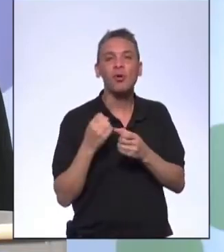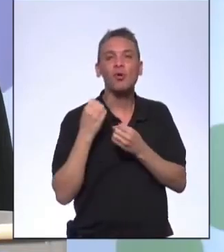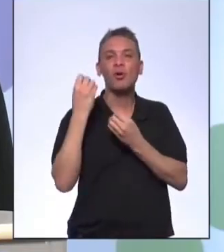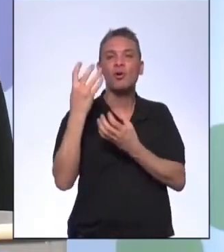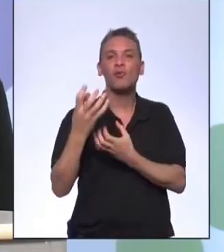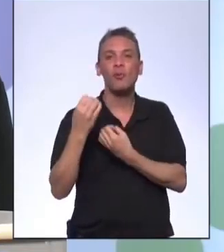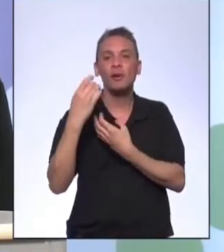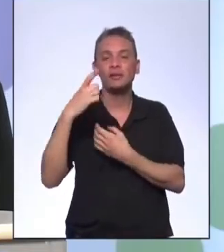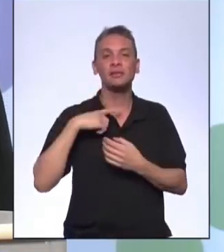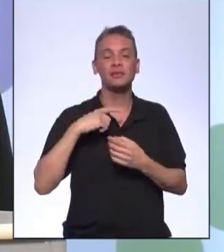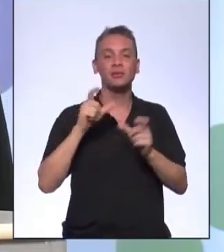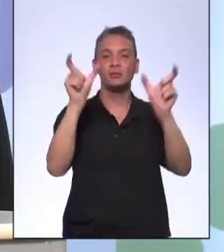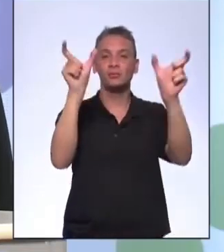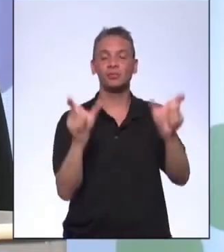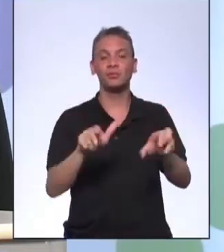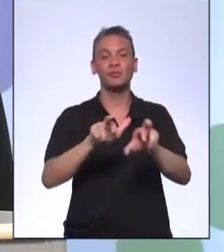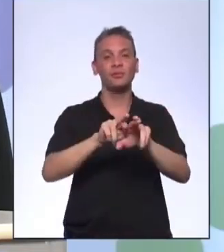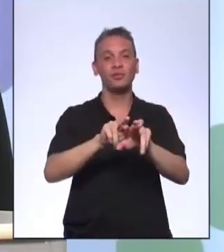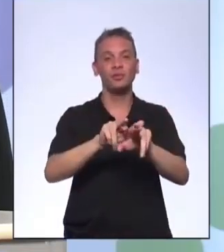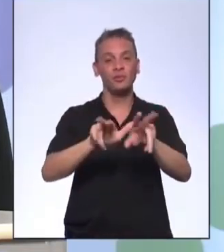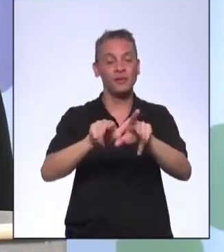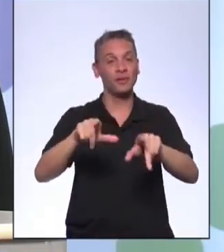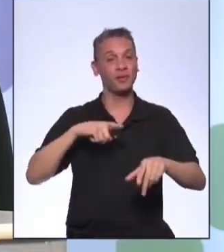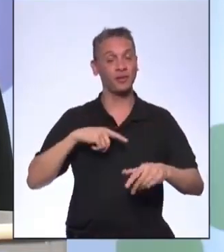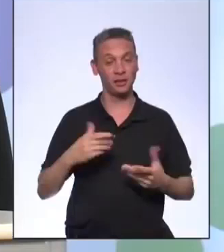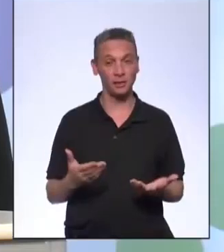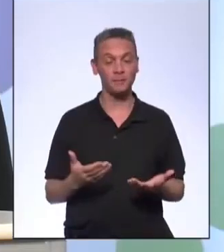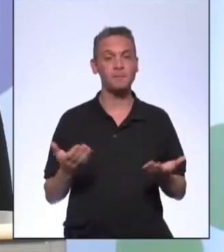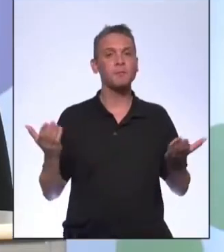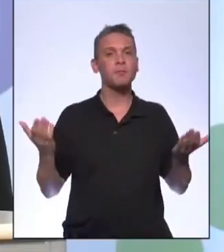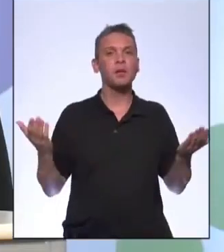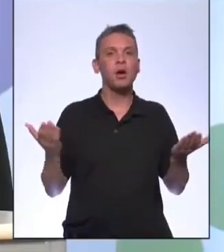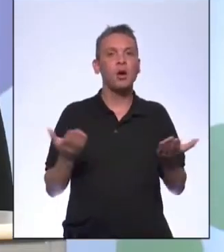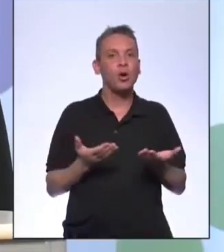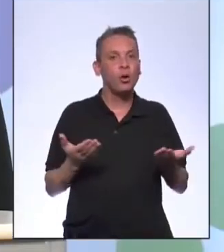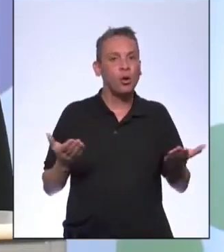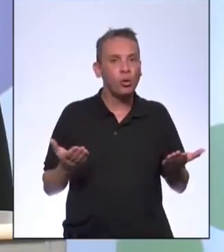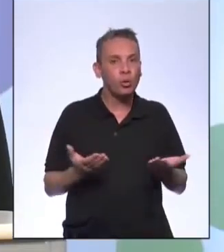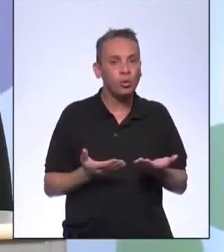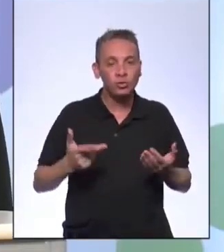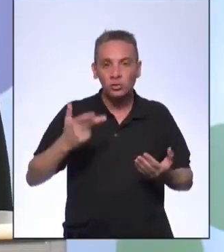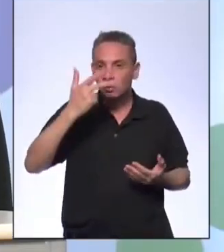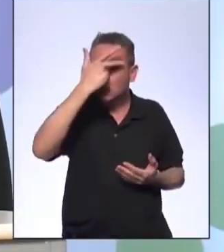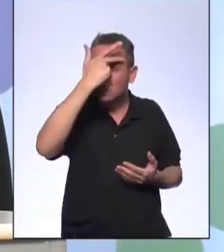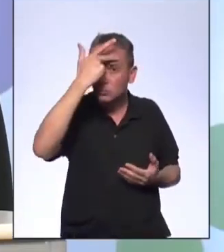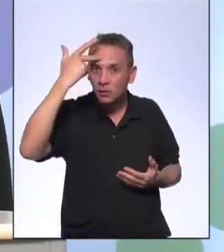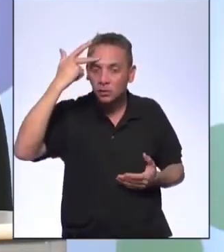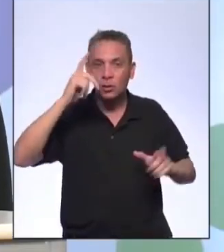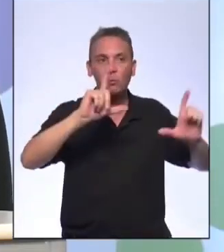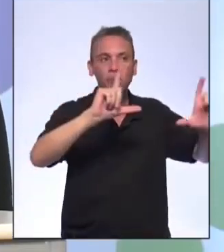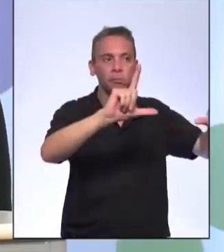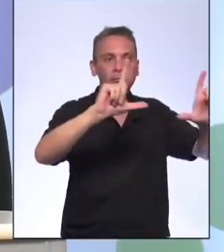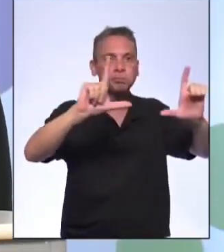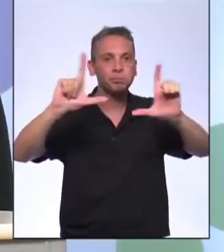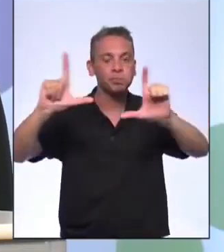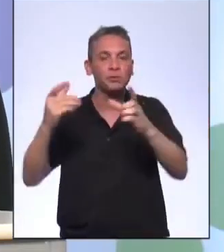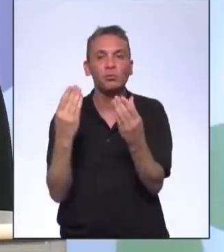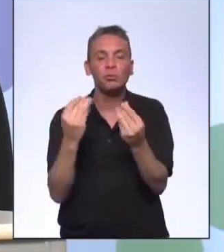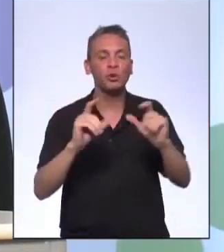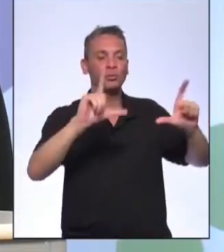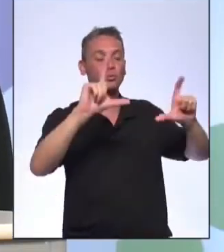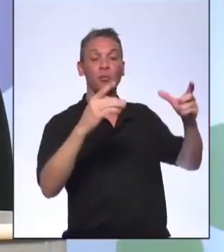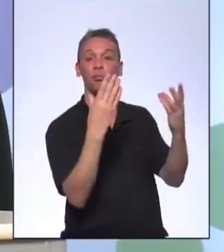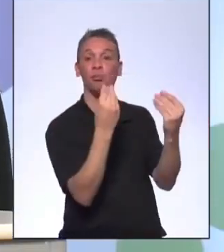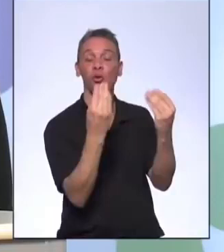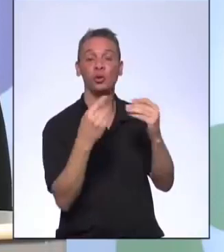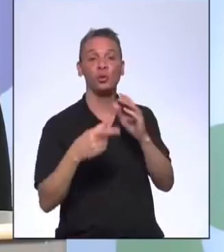mundo, sobre as diferentes regiões do Brasil. Hoje, né, as pessoas têm muitas televisões. Na minha época, a